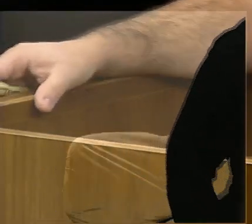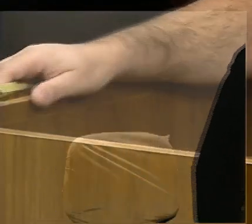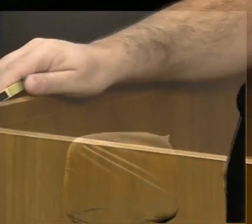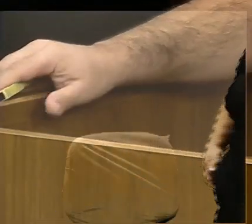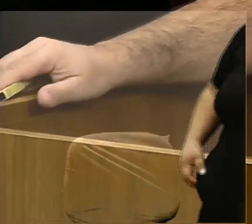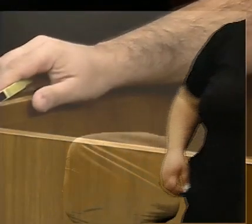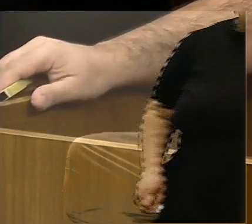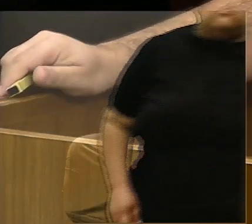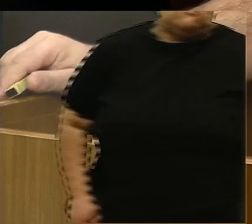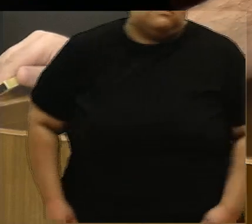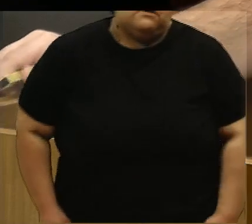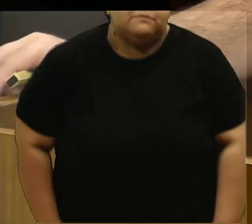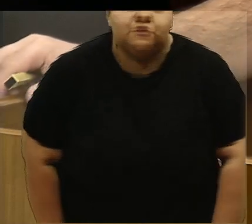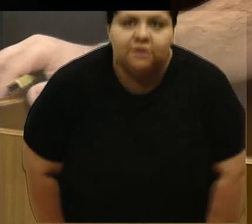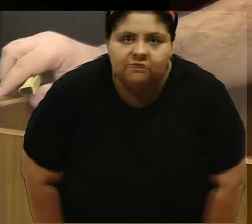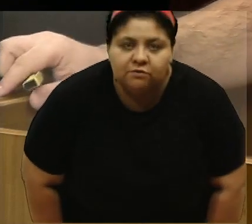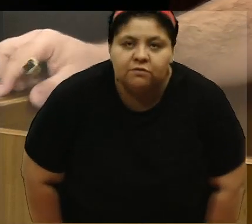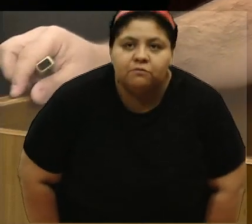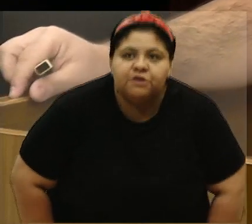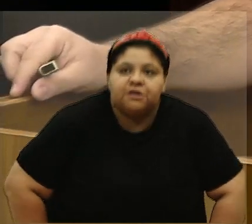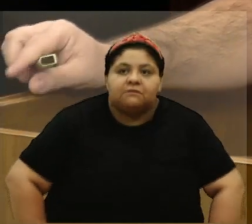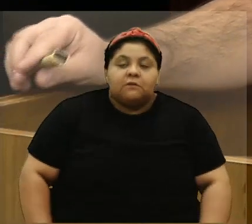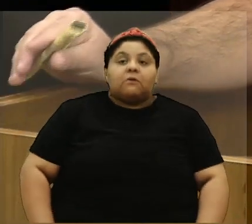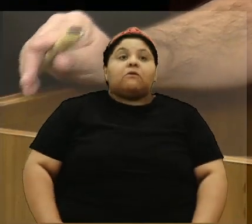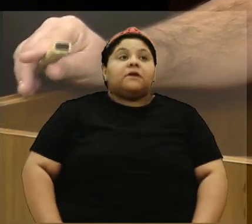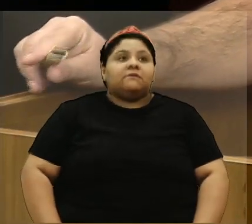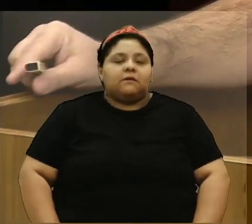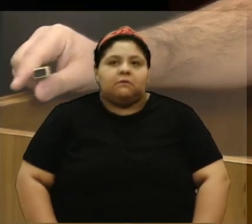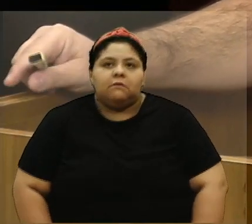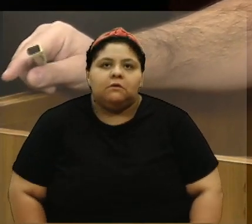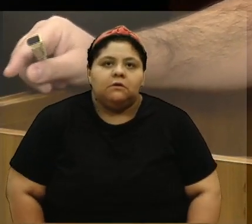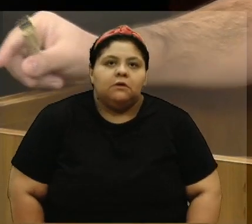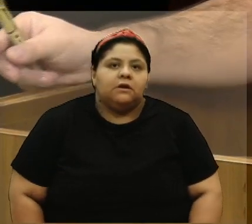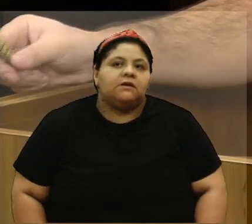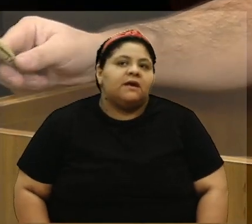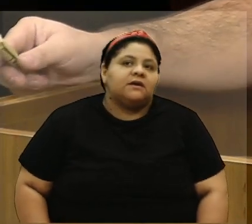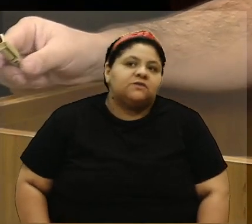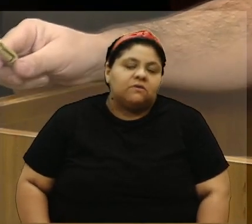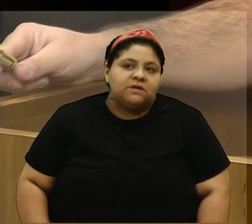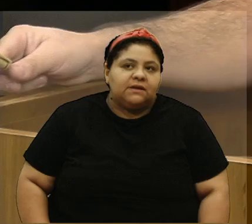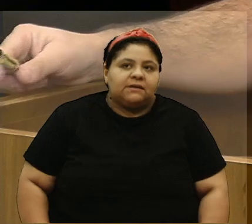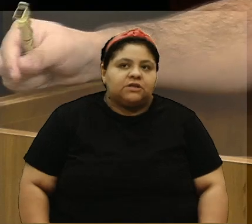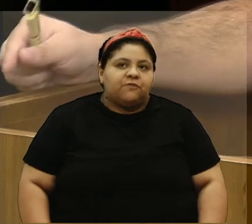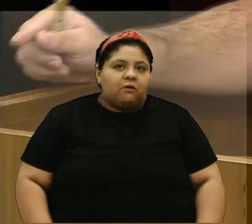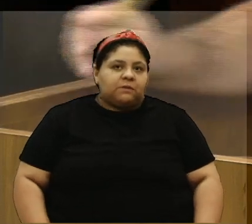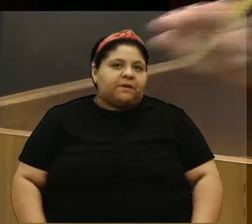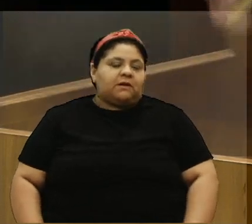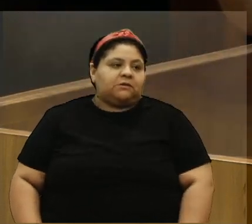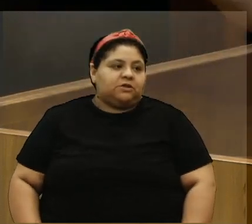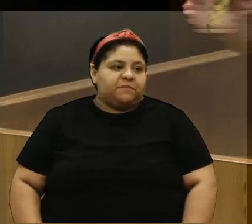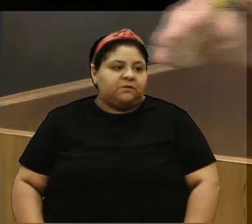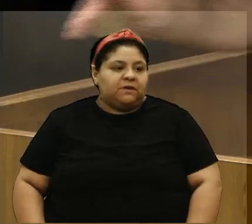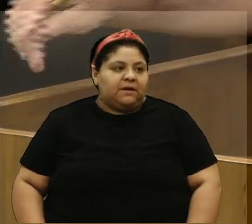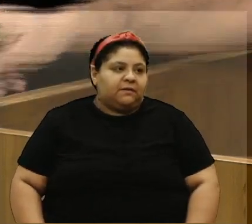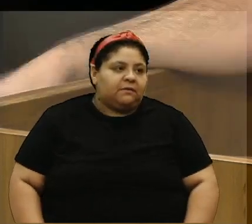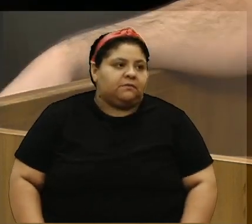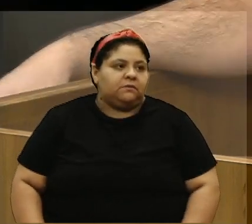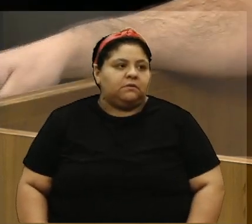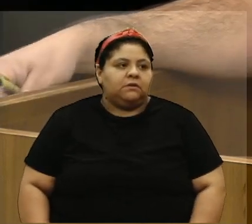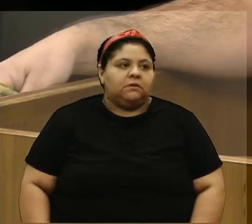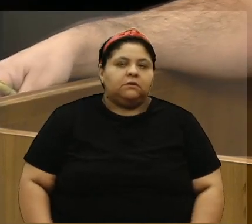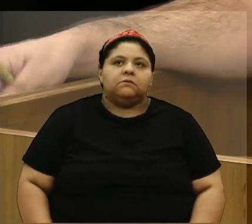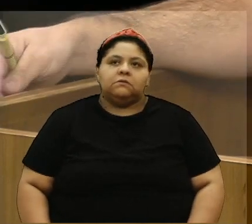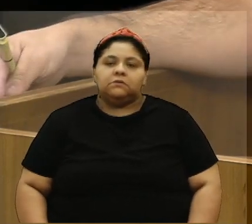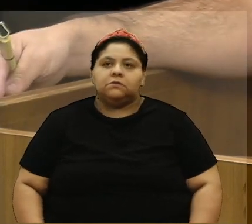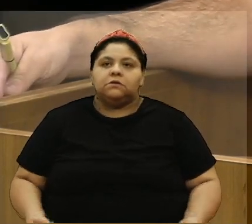presidente, eu volto a falar, então, que a nossa saúde está que nem uma Fórmula 1, né? Comparando com os planos de saúde. Mas